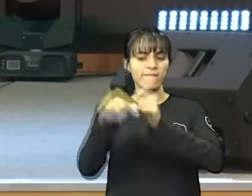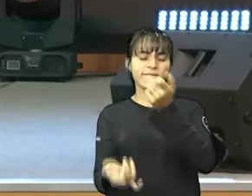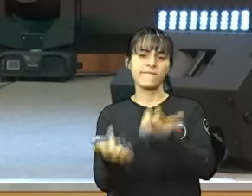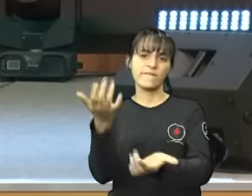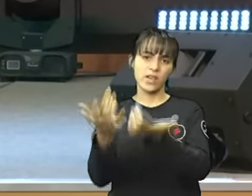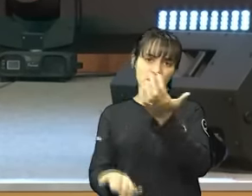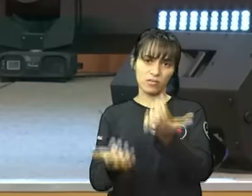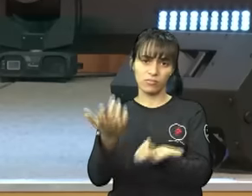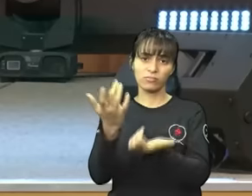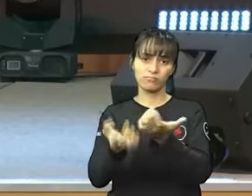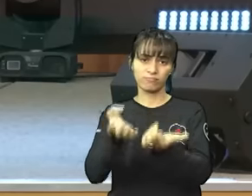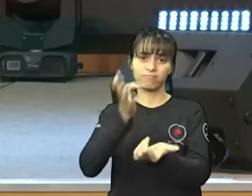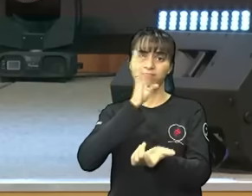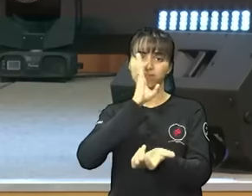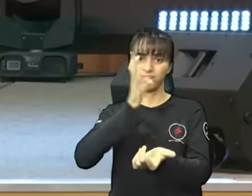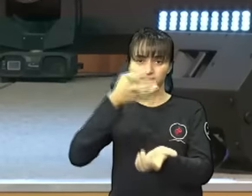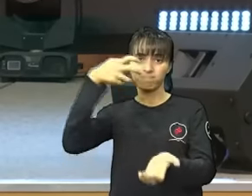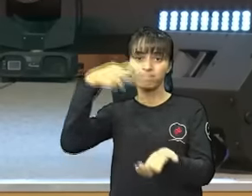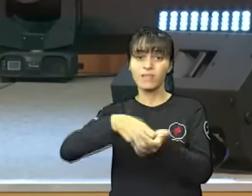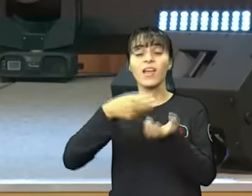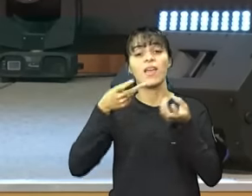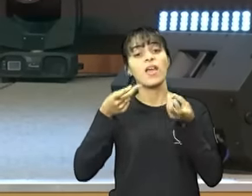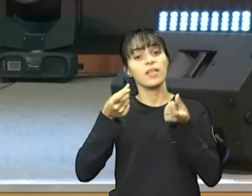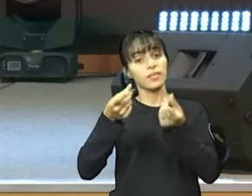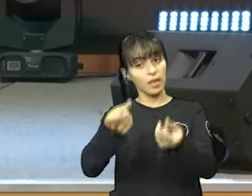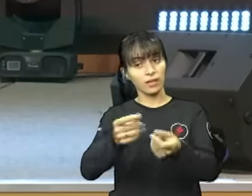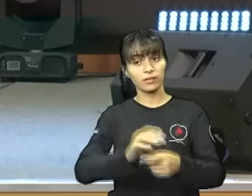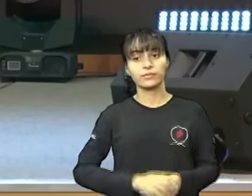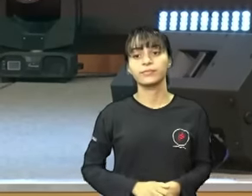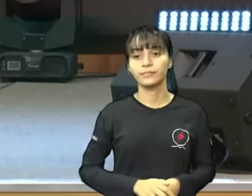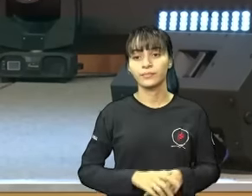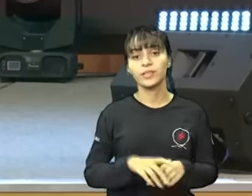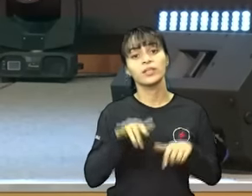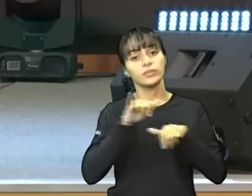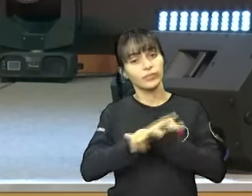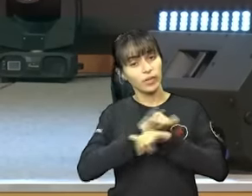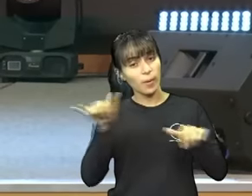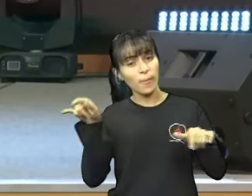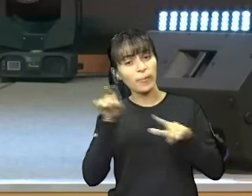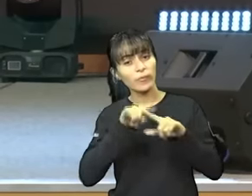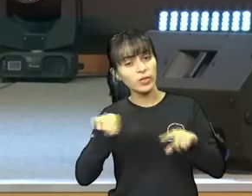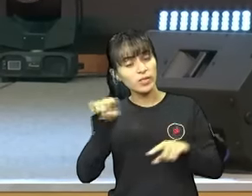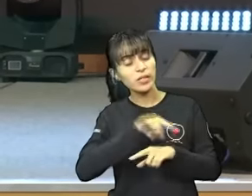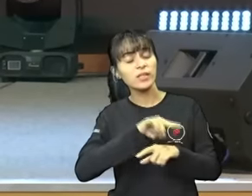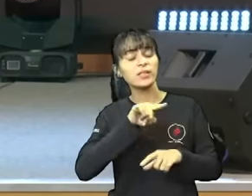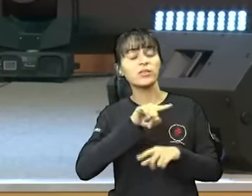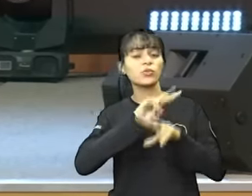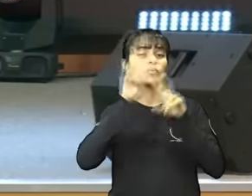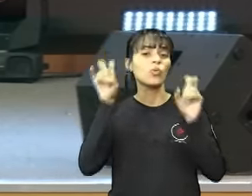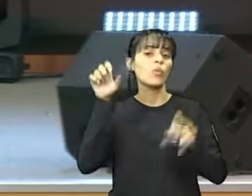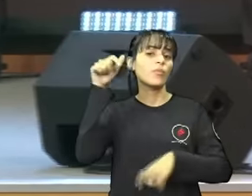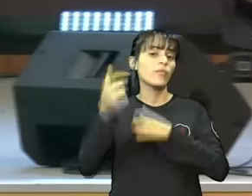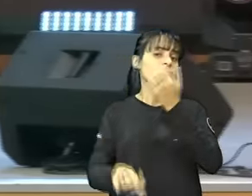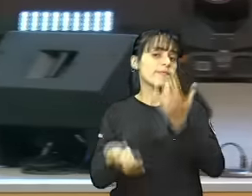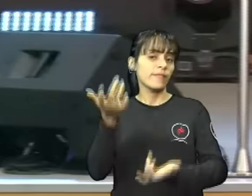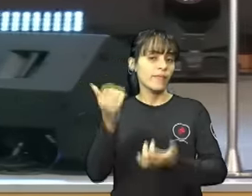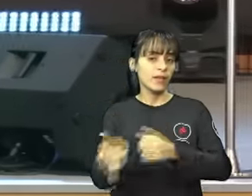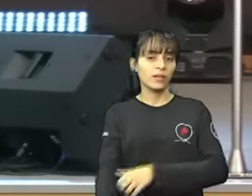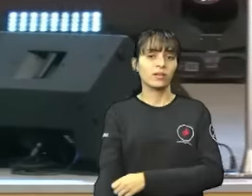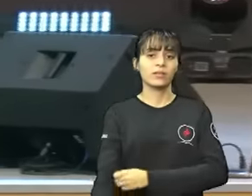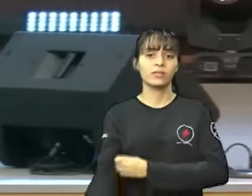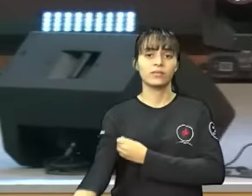e a condenação eterna deve falar alguma coisa sobre o inferno para você ter uma ideia de que que é isso